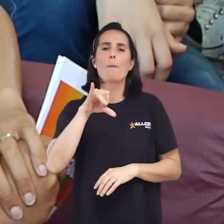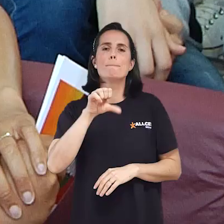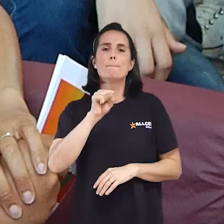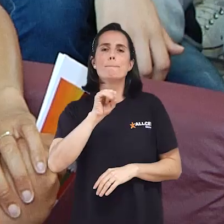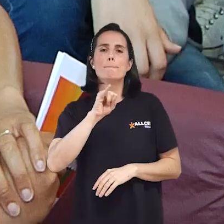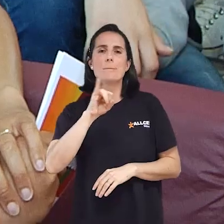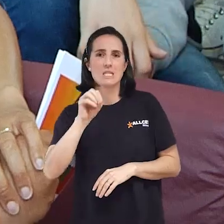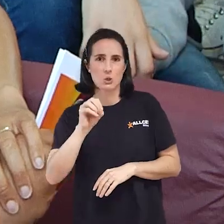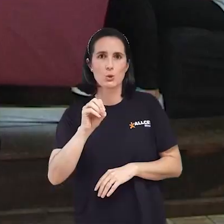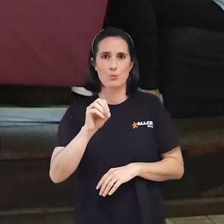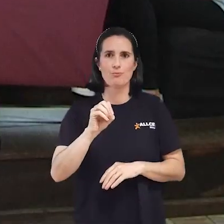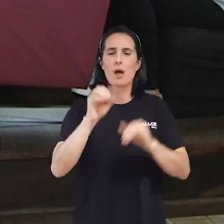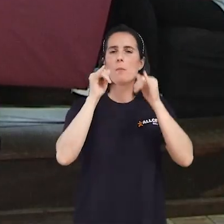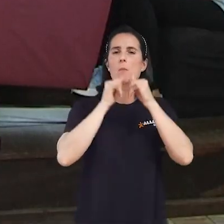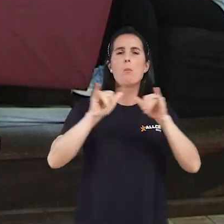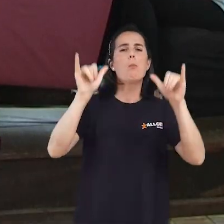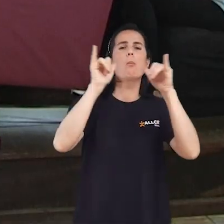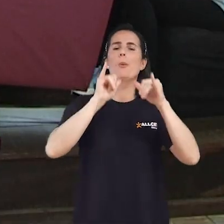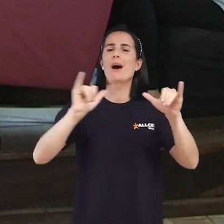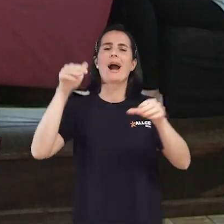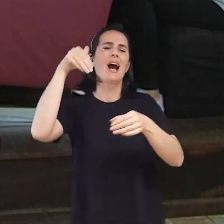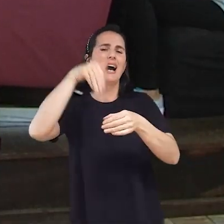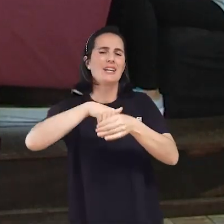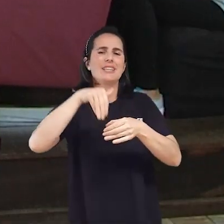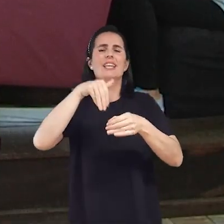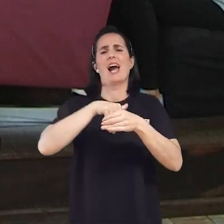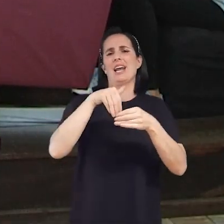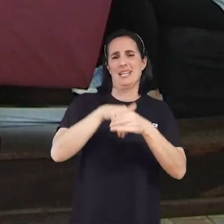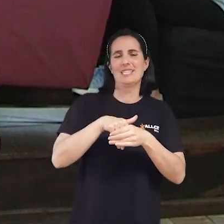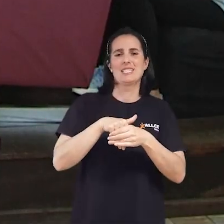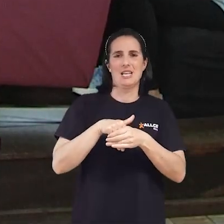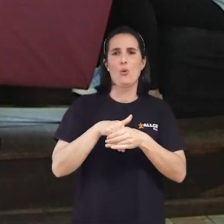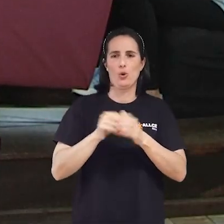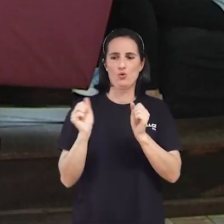votado da cidade. Veja só,